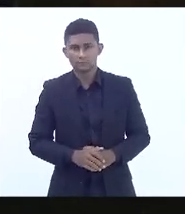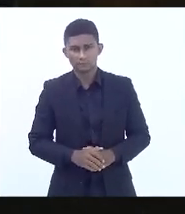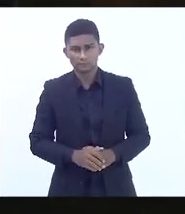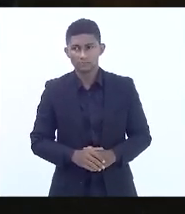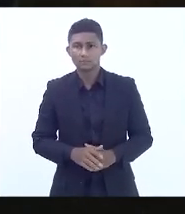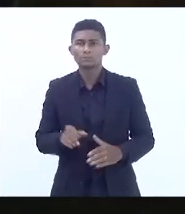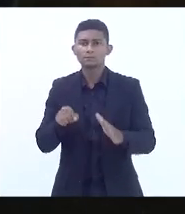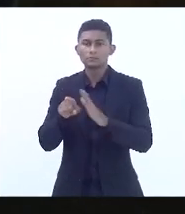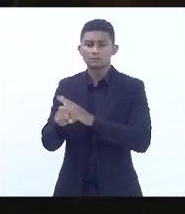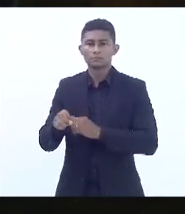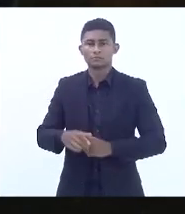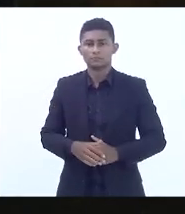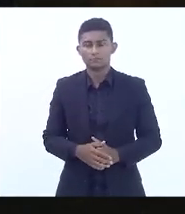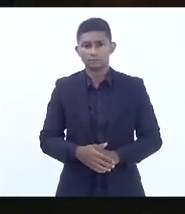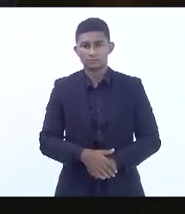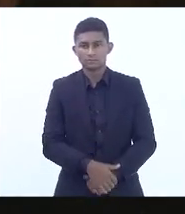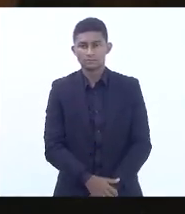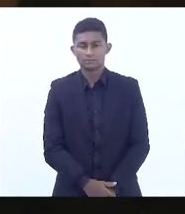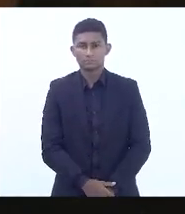ele.